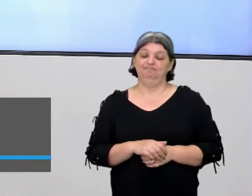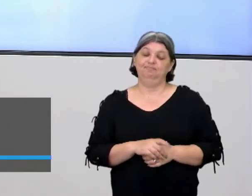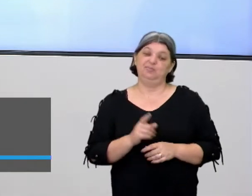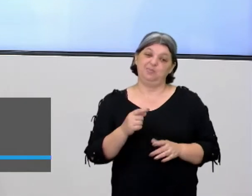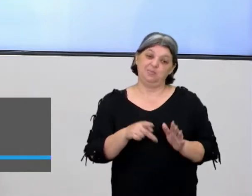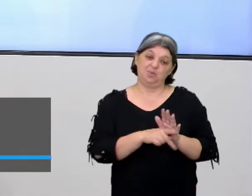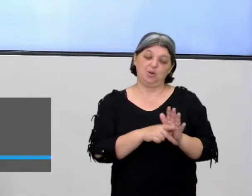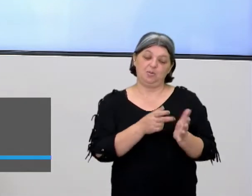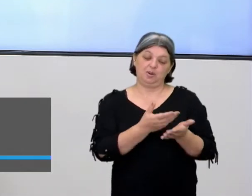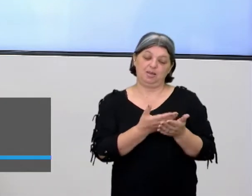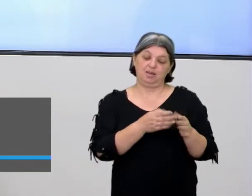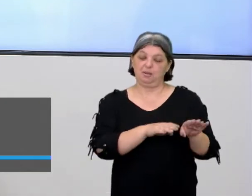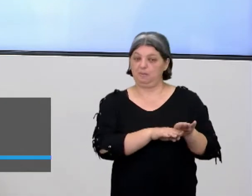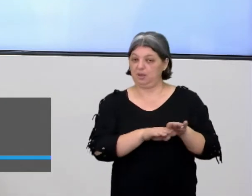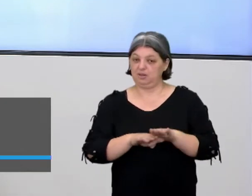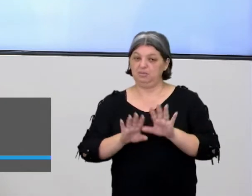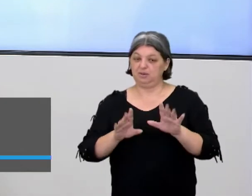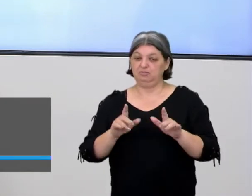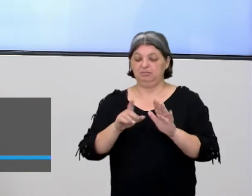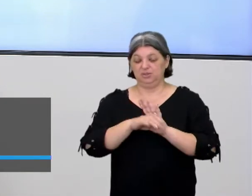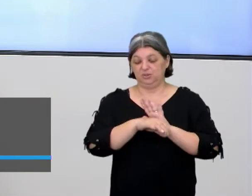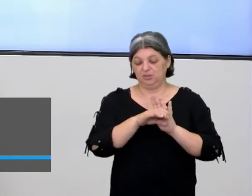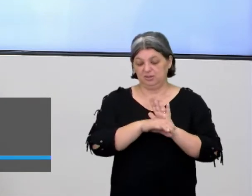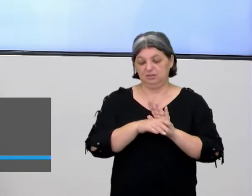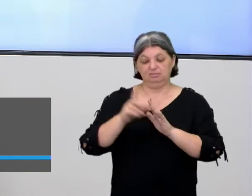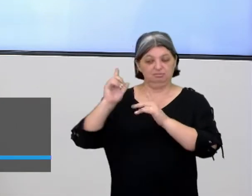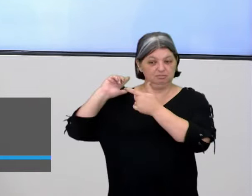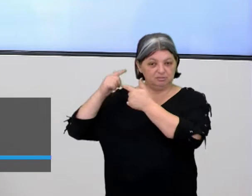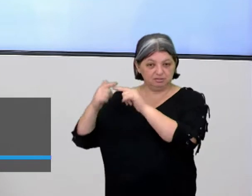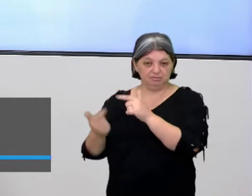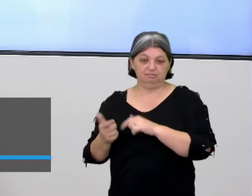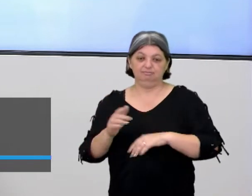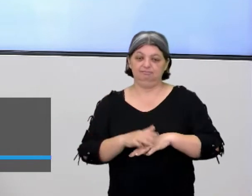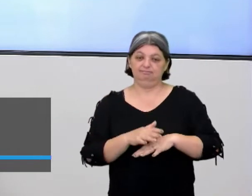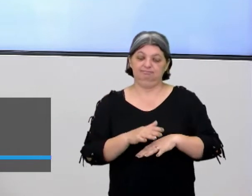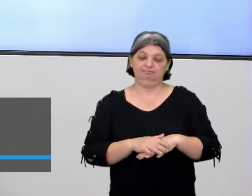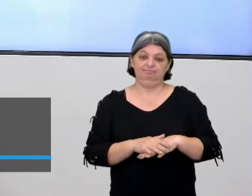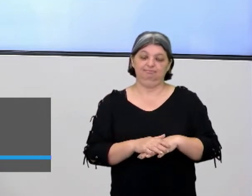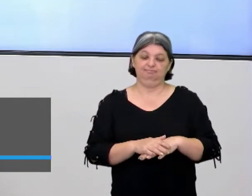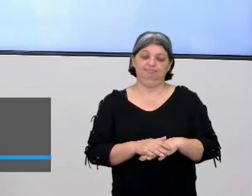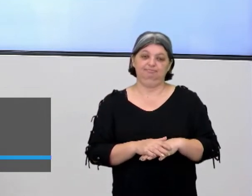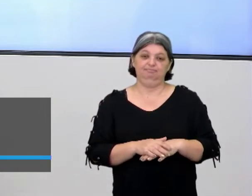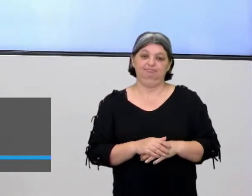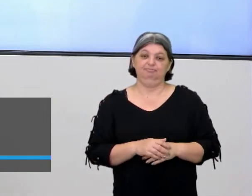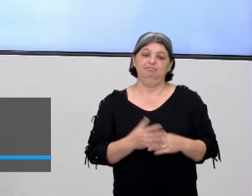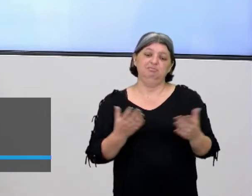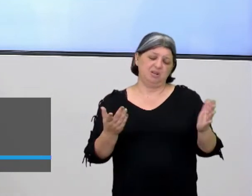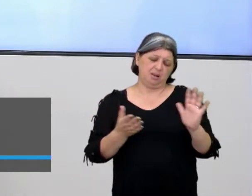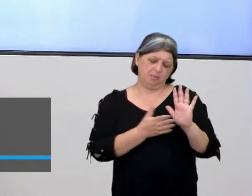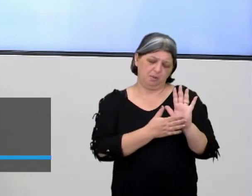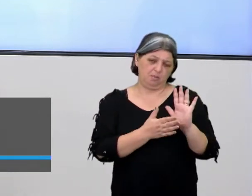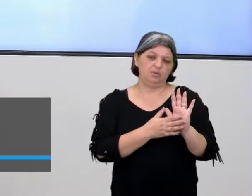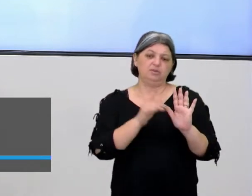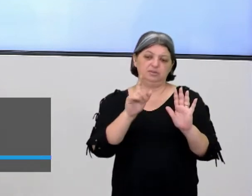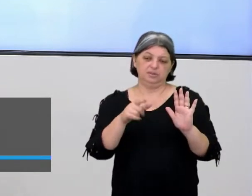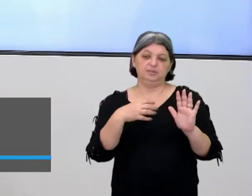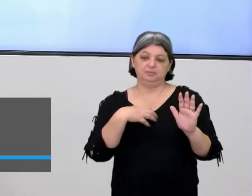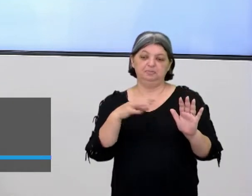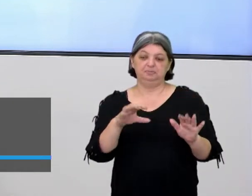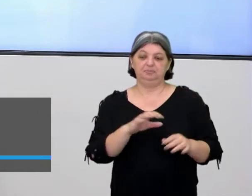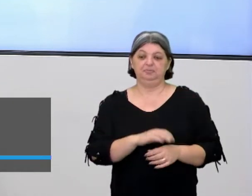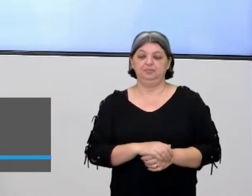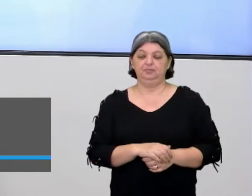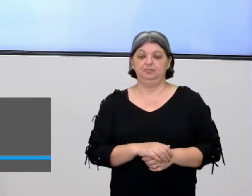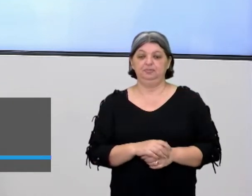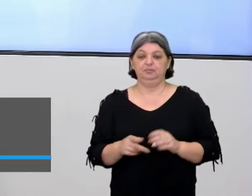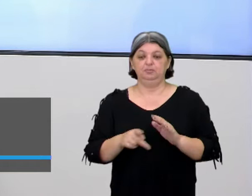né? Foge um pouquinho daquele conceito da aula tradicional de matemática, como vocês já conhecem, mas a proposta é exatamente essa, né?